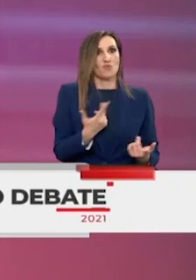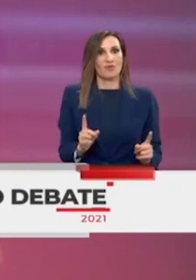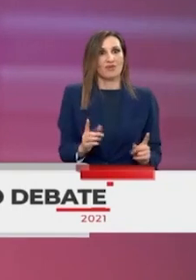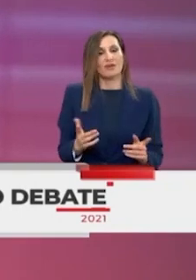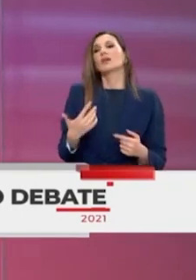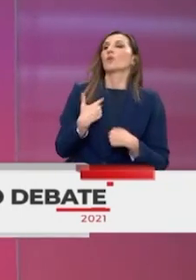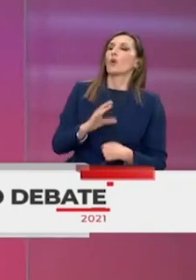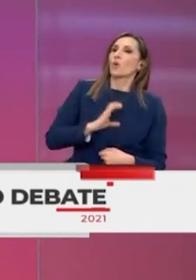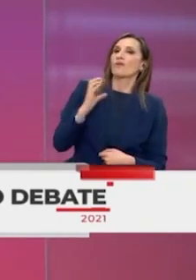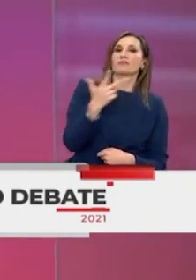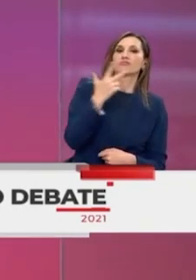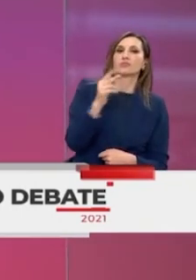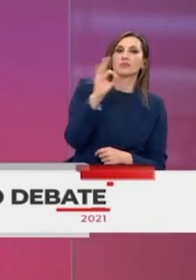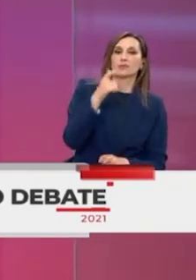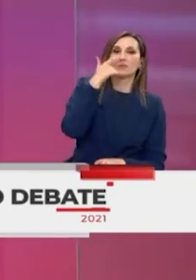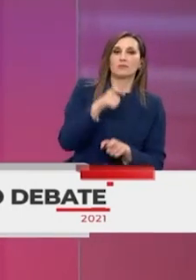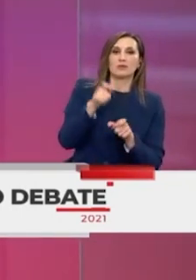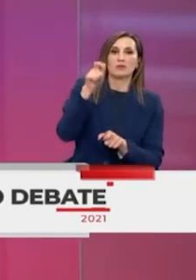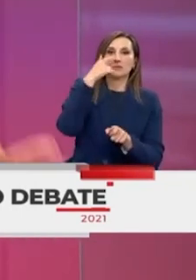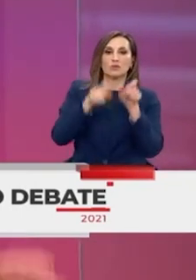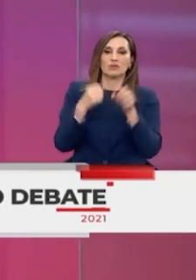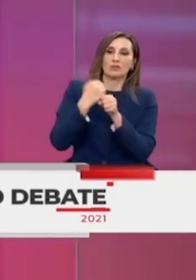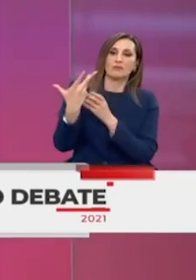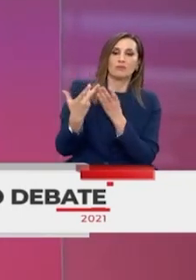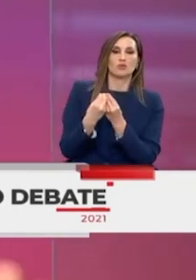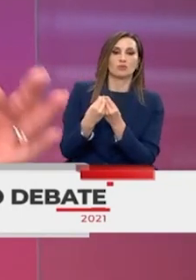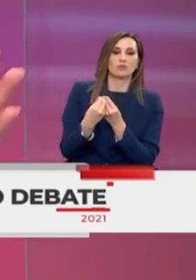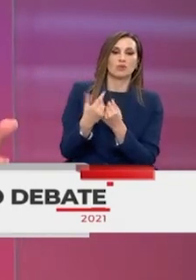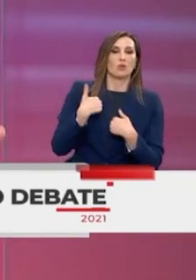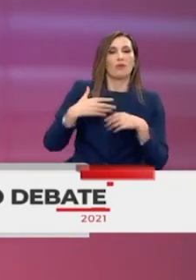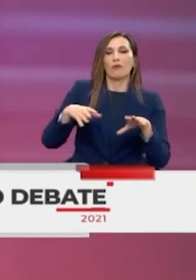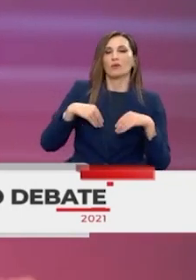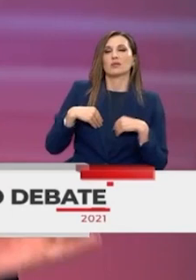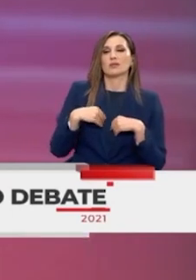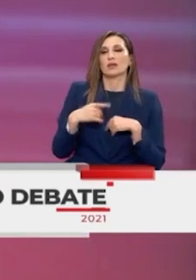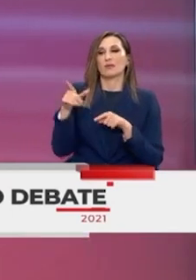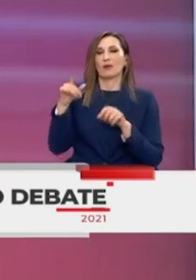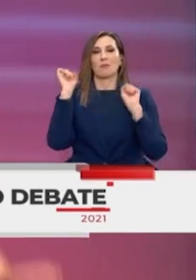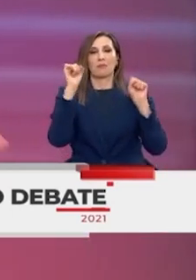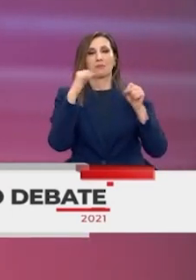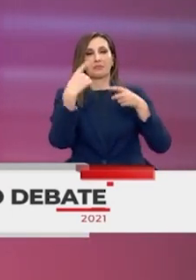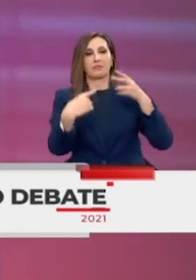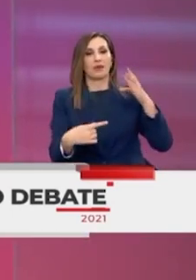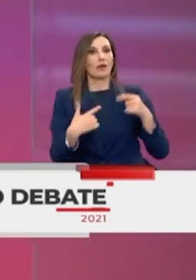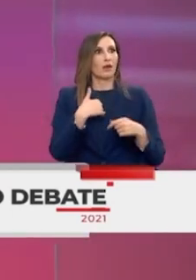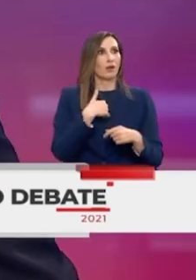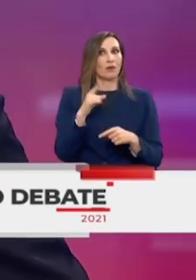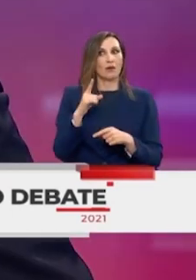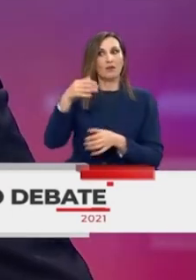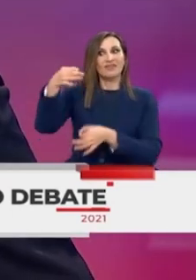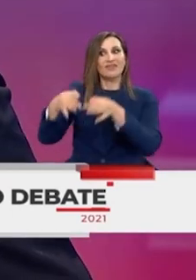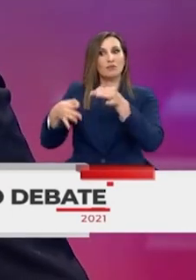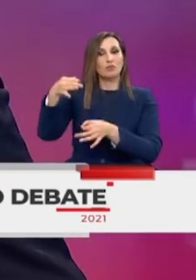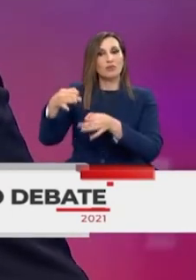Confio inteiramente em quem trabalha comigo e não aceito os insultos vis. Mas não são meus, são do Supremo André,